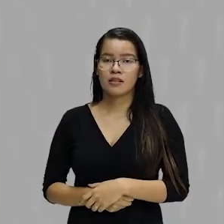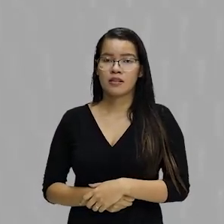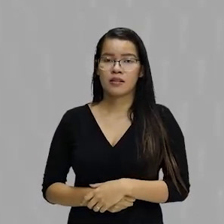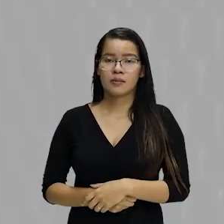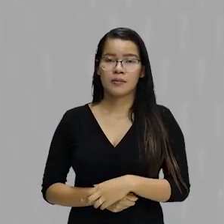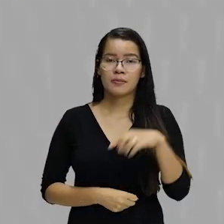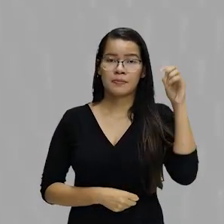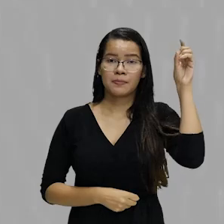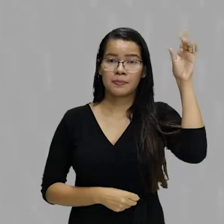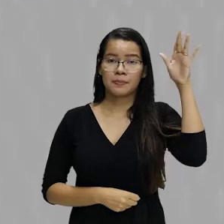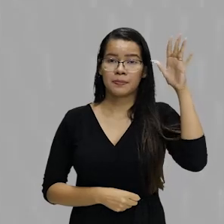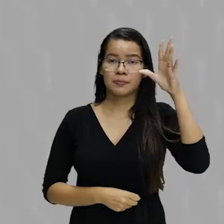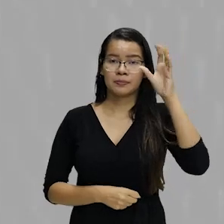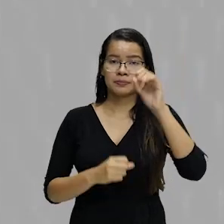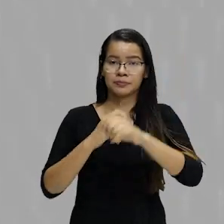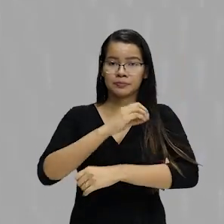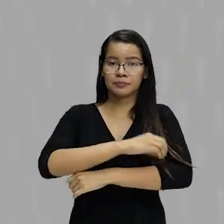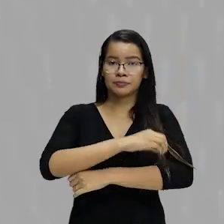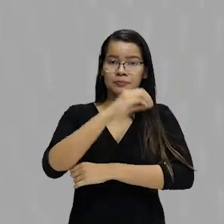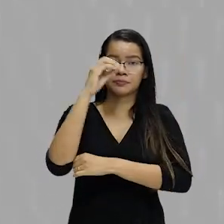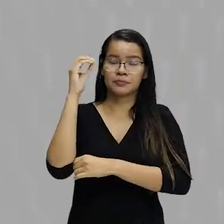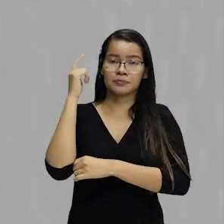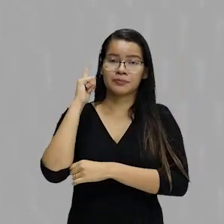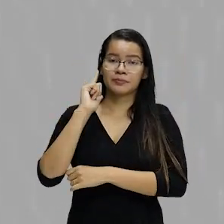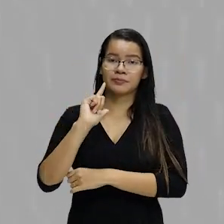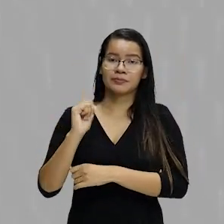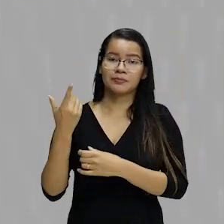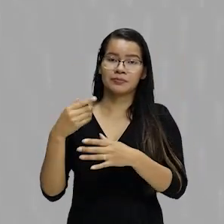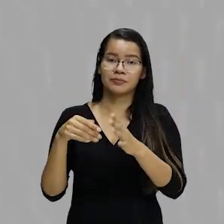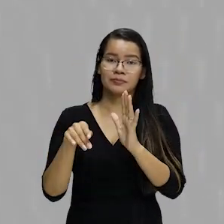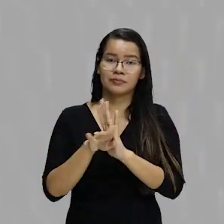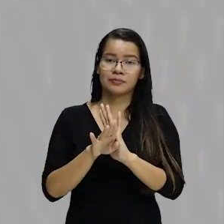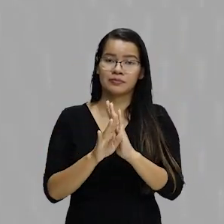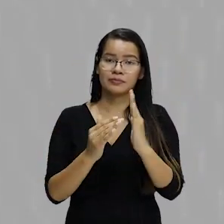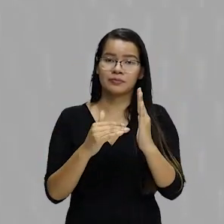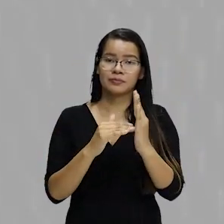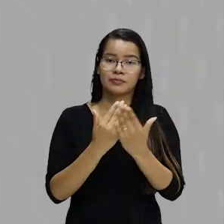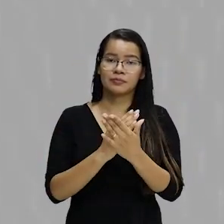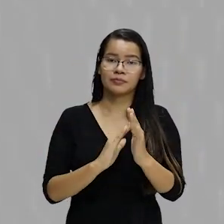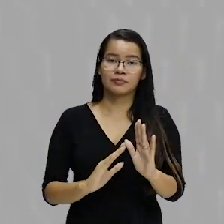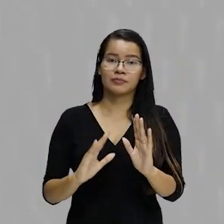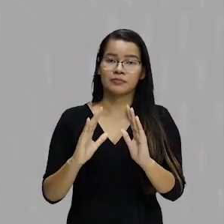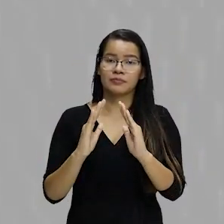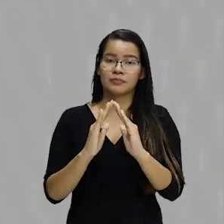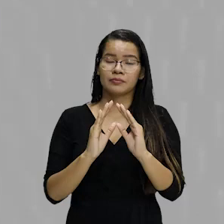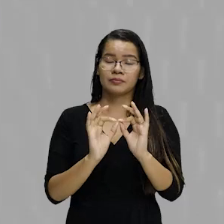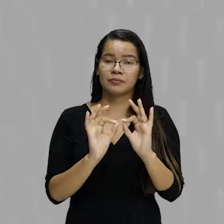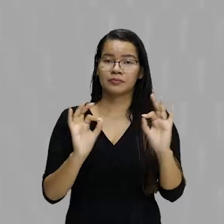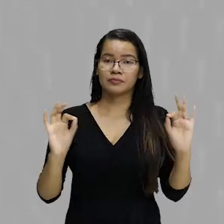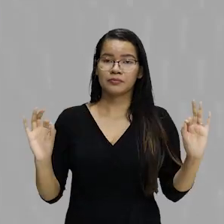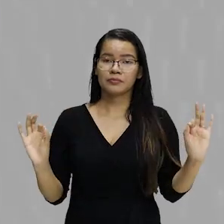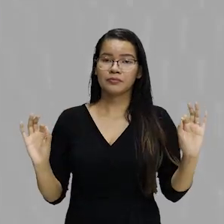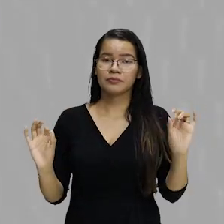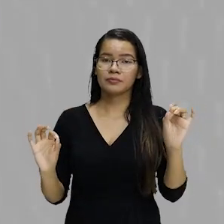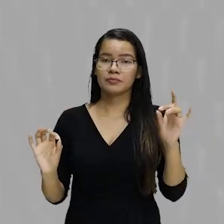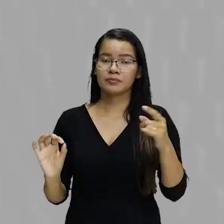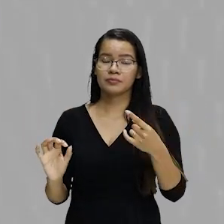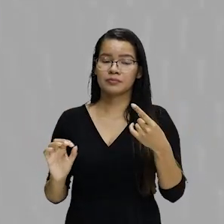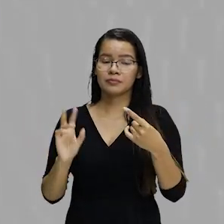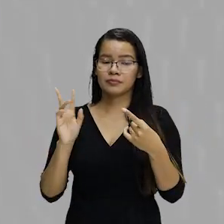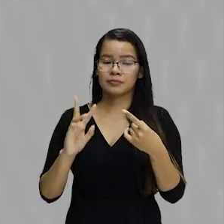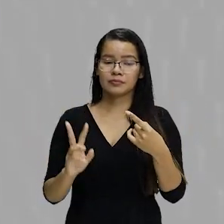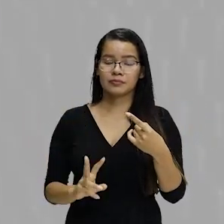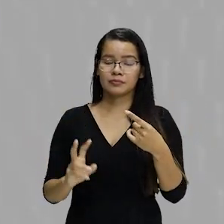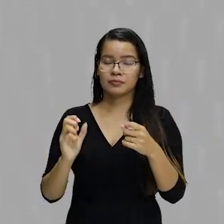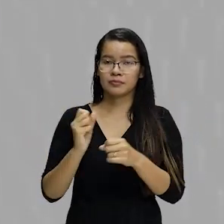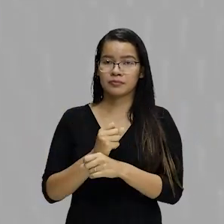a luz do sol ela consegue bater até o final do corredor. Okay? Então, apenas uma vez ao ano, a luz do sol,